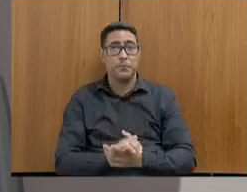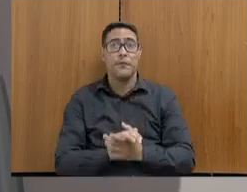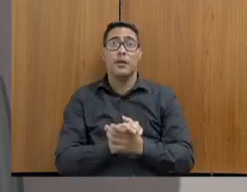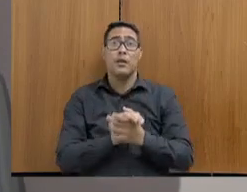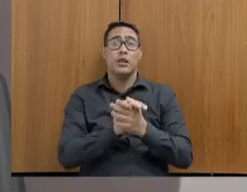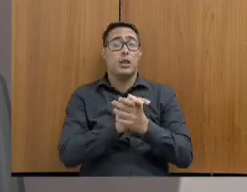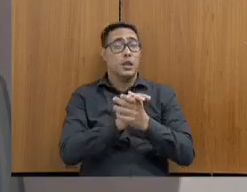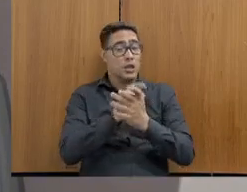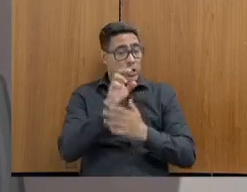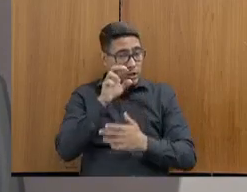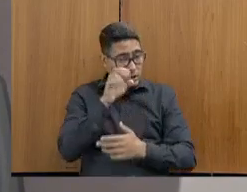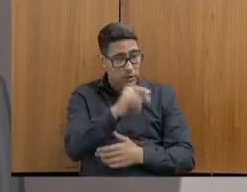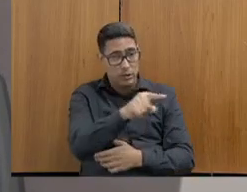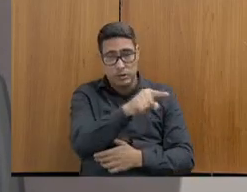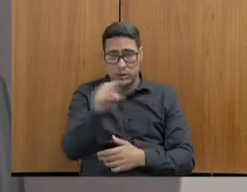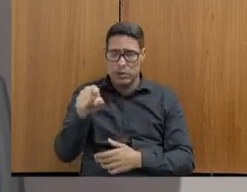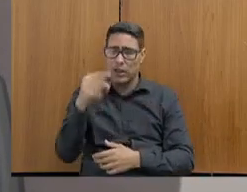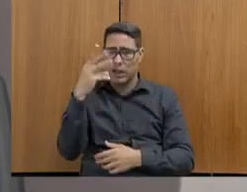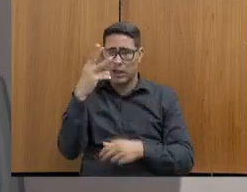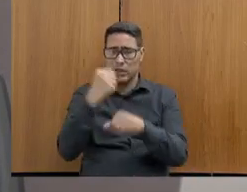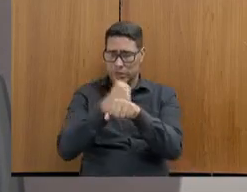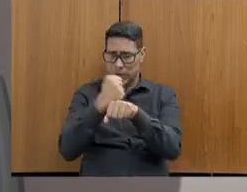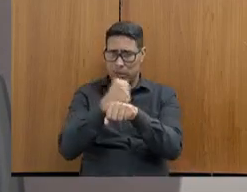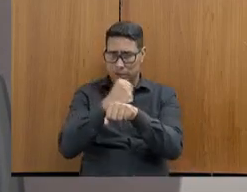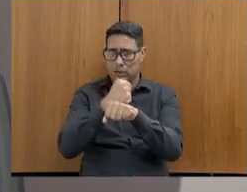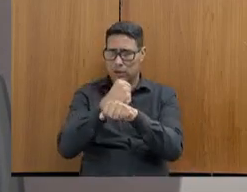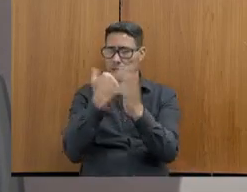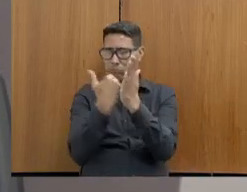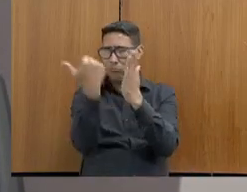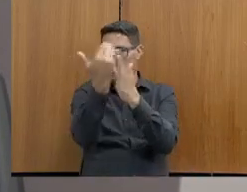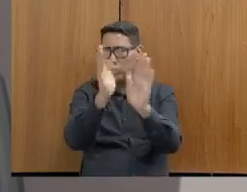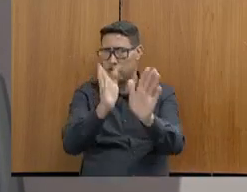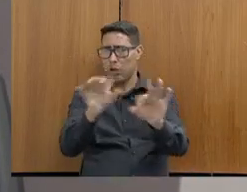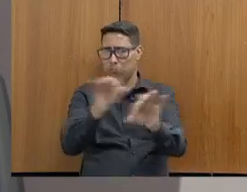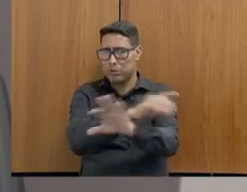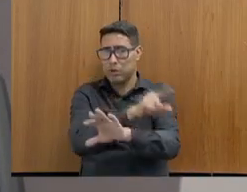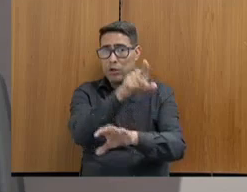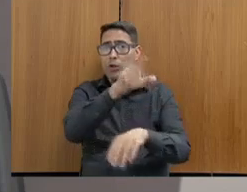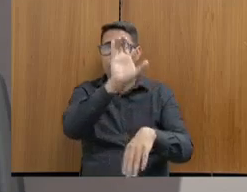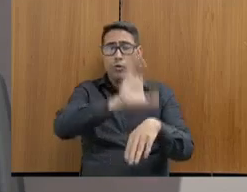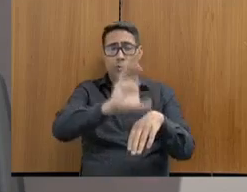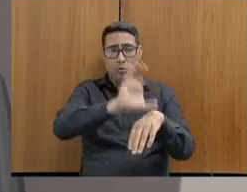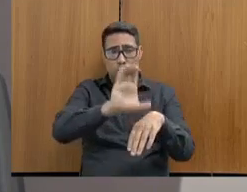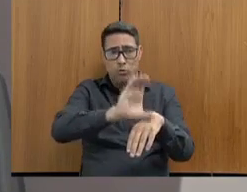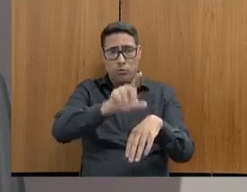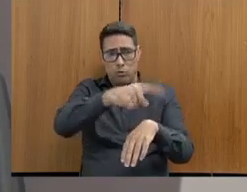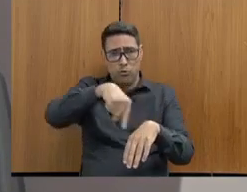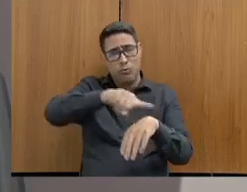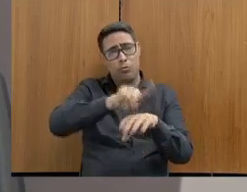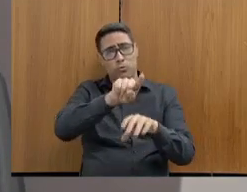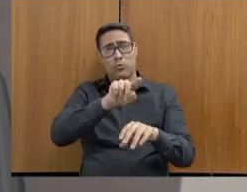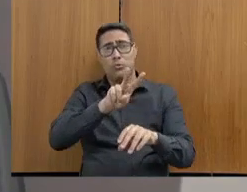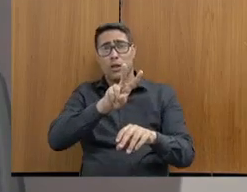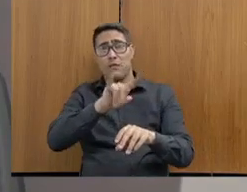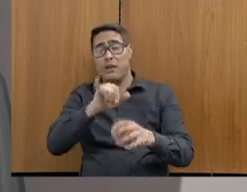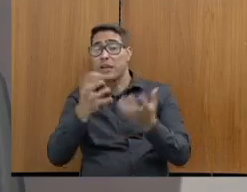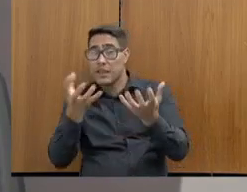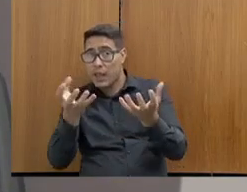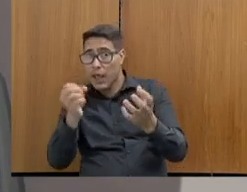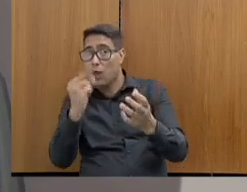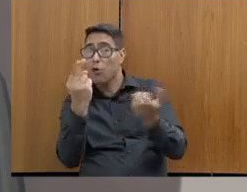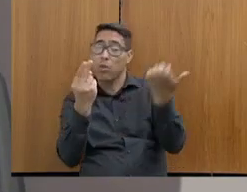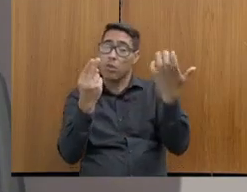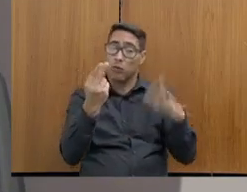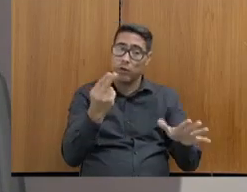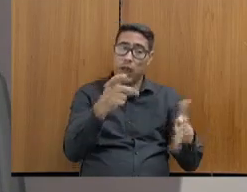já estáveis com mais de três anos ah né a maior parte dos cursos uma facultatividade da inscrição para os nossos